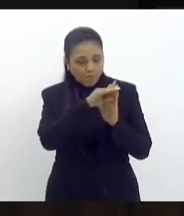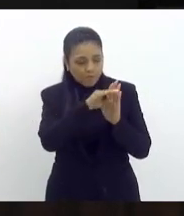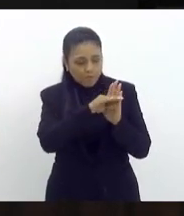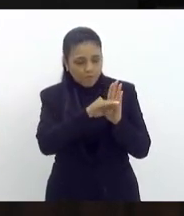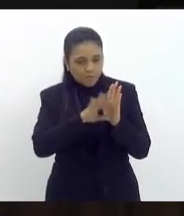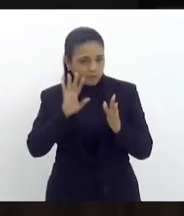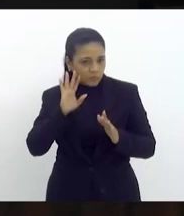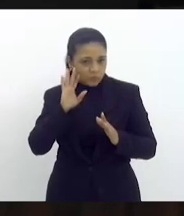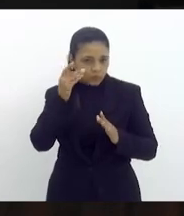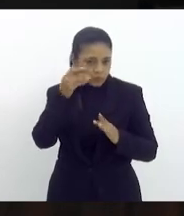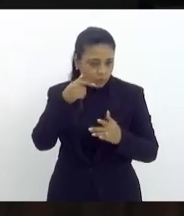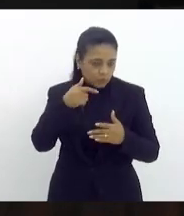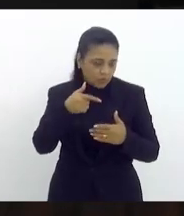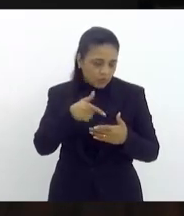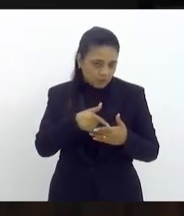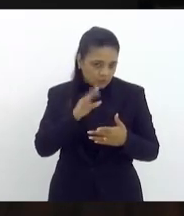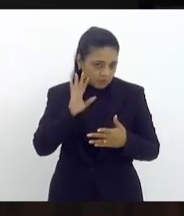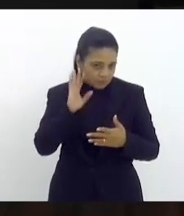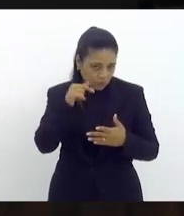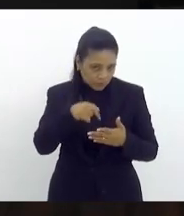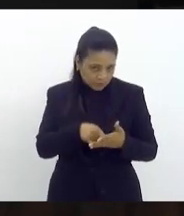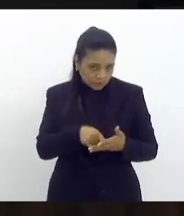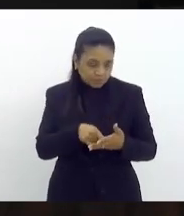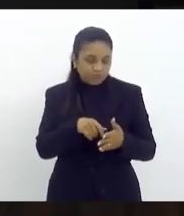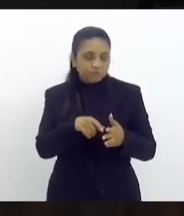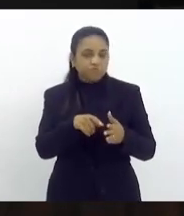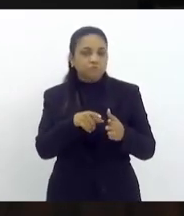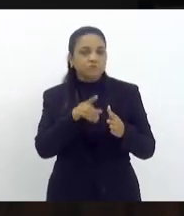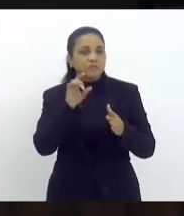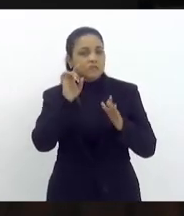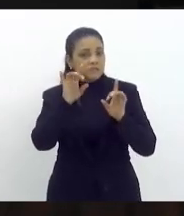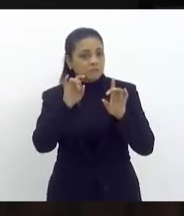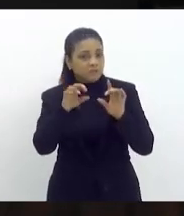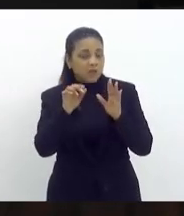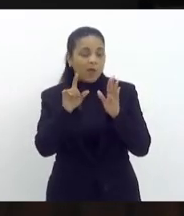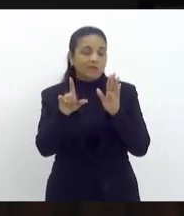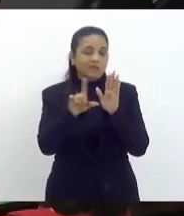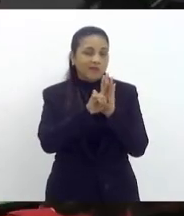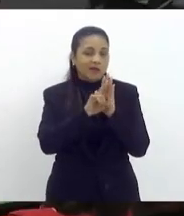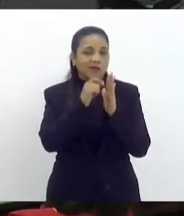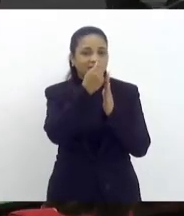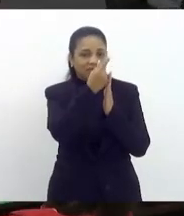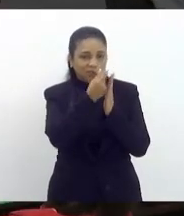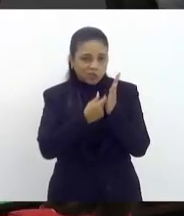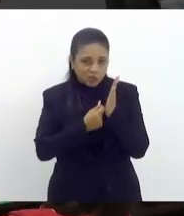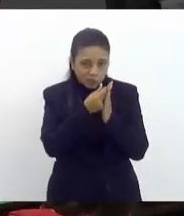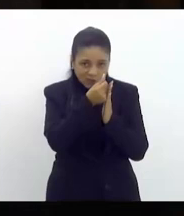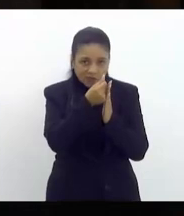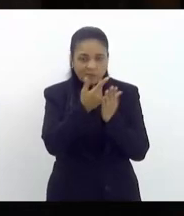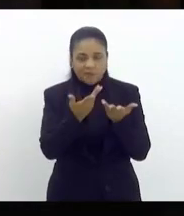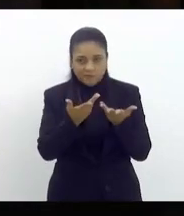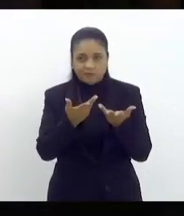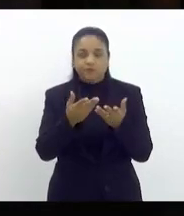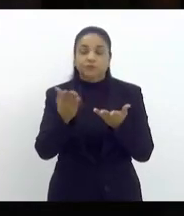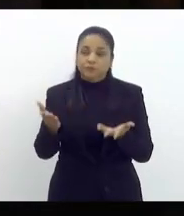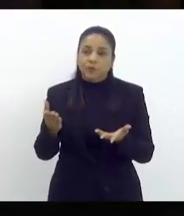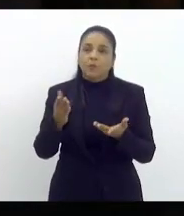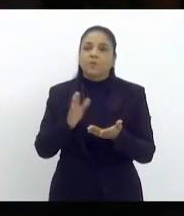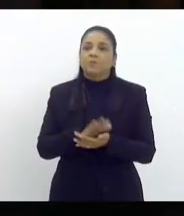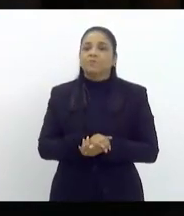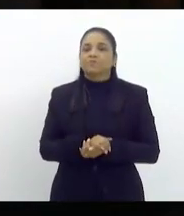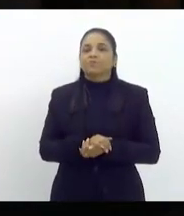das mensagens do governo em especial da LDO deputado doutor Sergin por favor seletíssimo senhor presidente